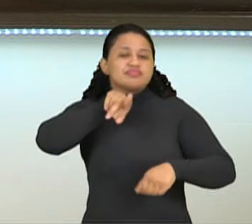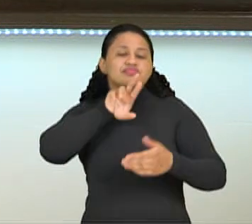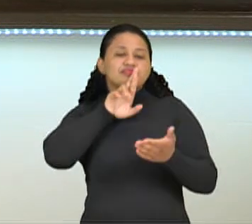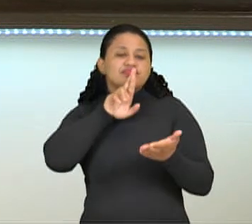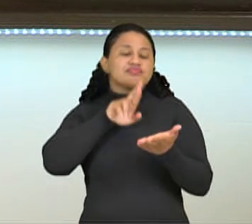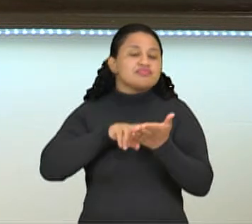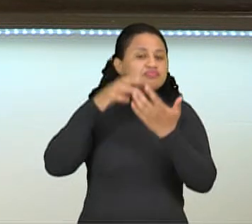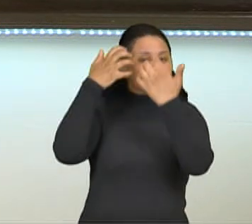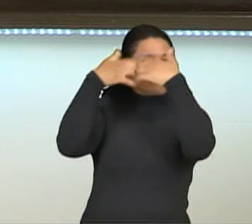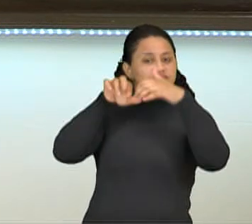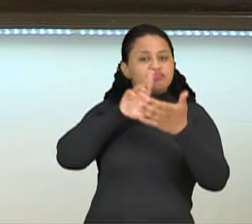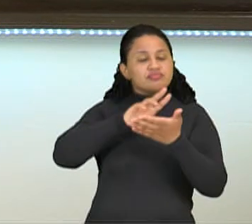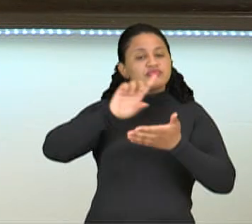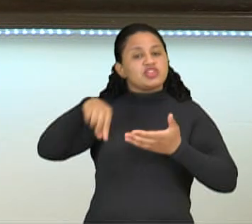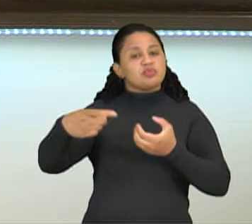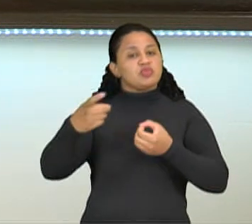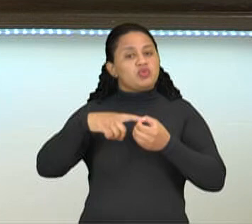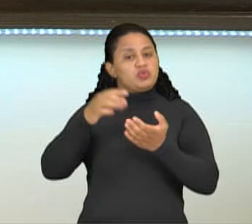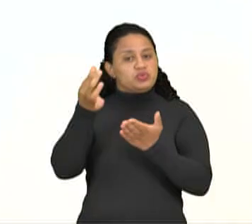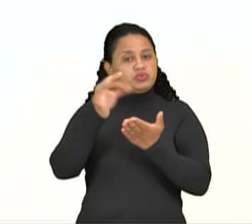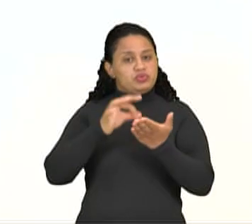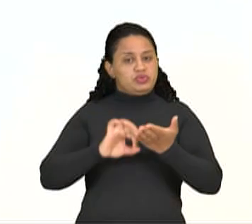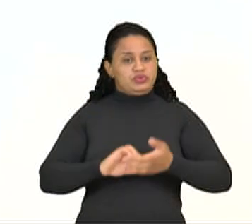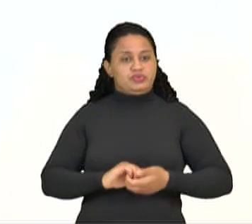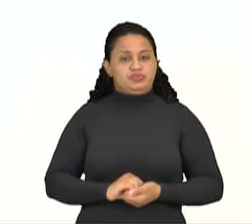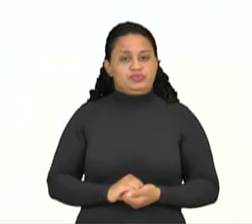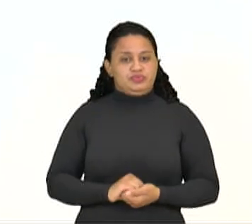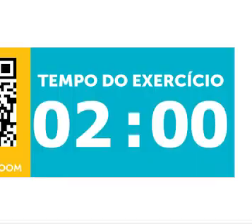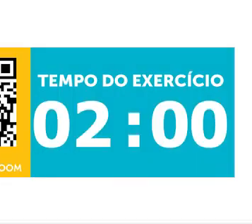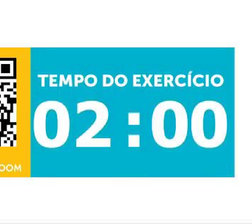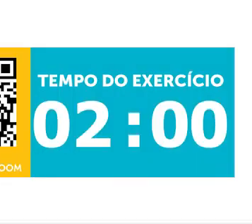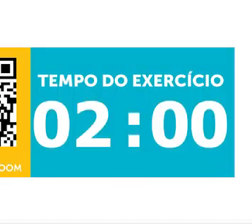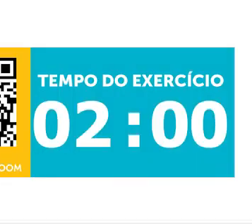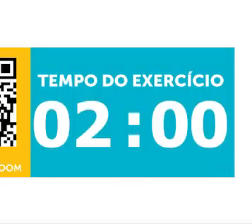pensar, responder e eu já volto para nós conferirmos.